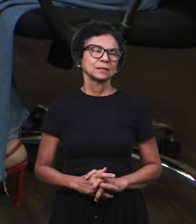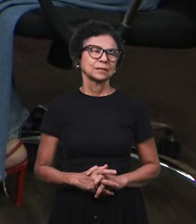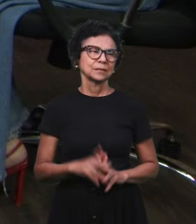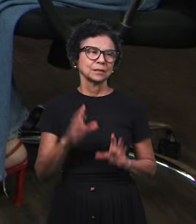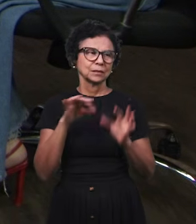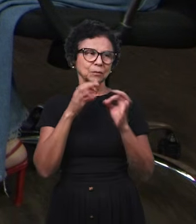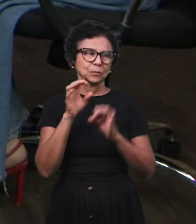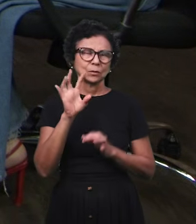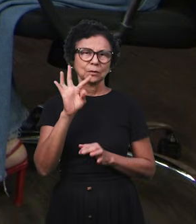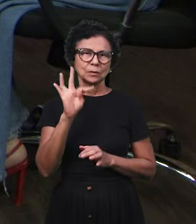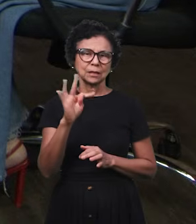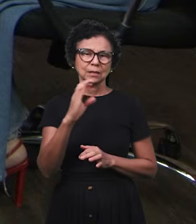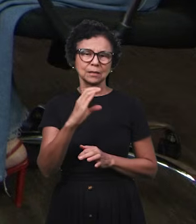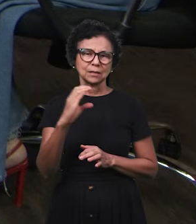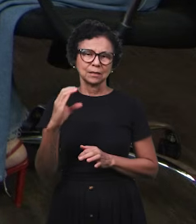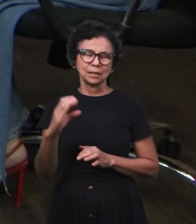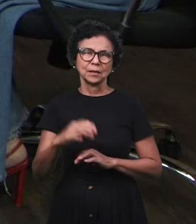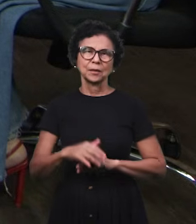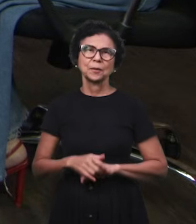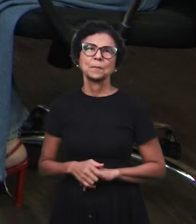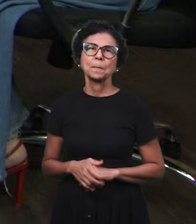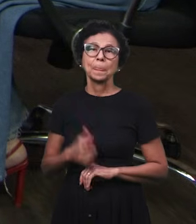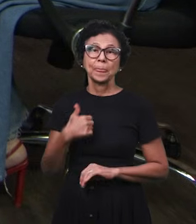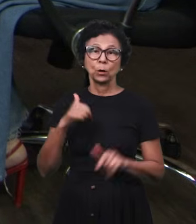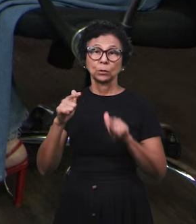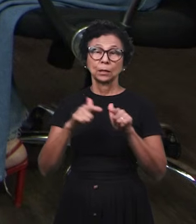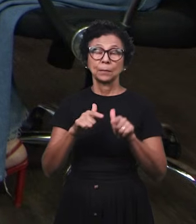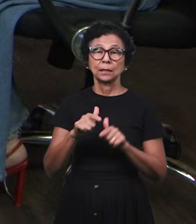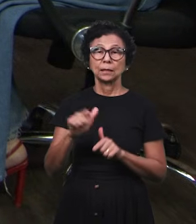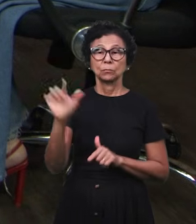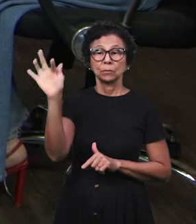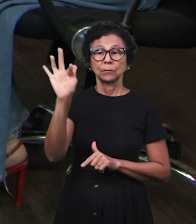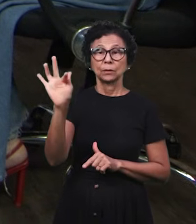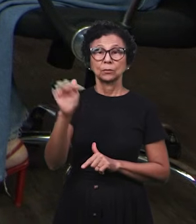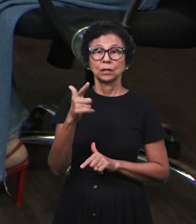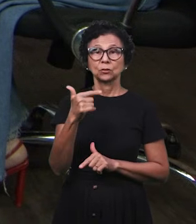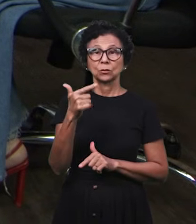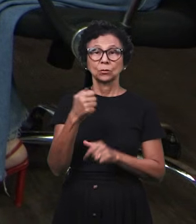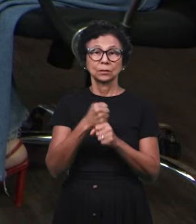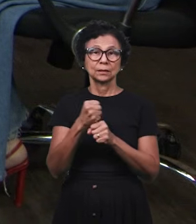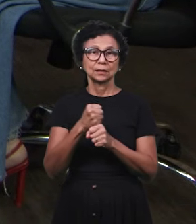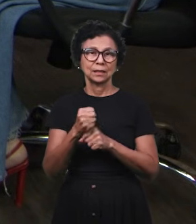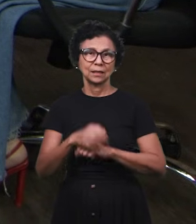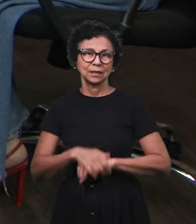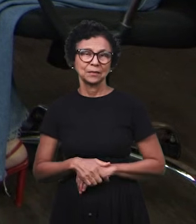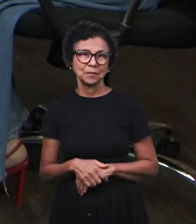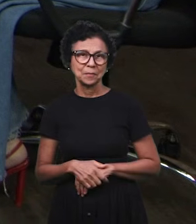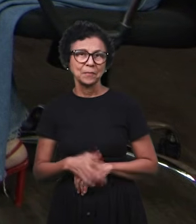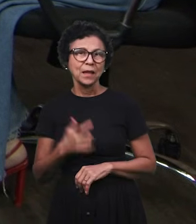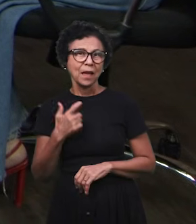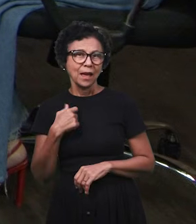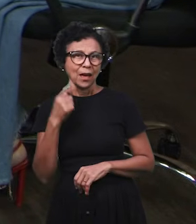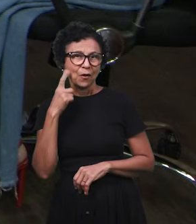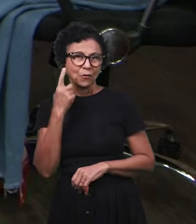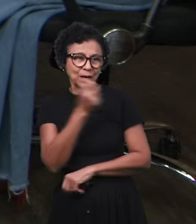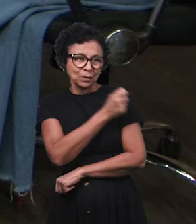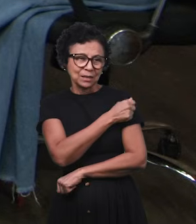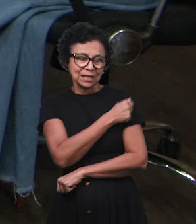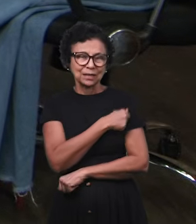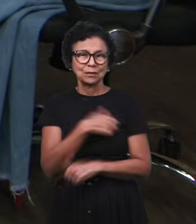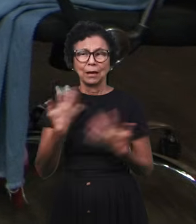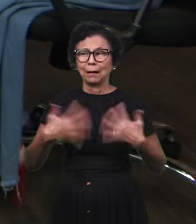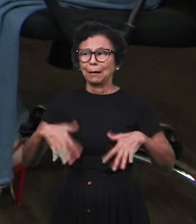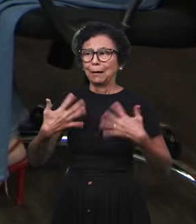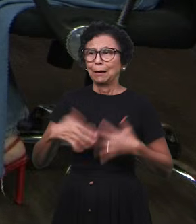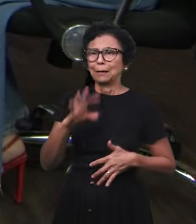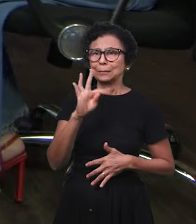professor universitário 12 anos e eu confesso que eu me divertia no TCC com o desespero dos alunos. Entendeu? Tinha que ter